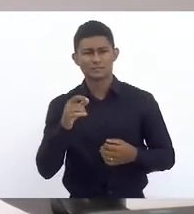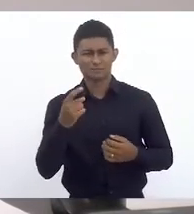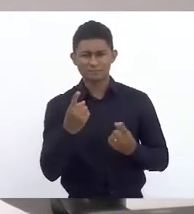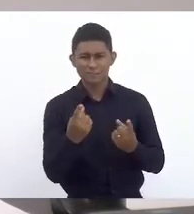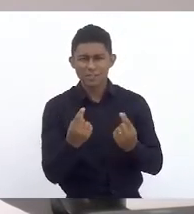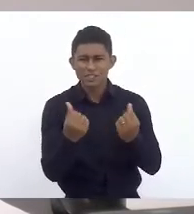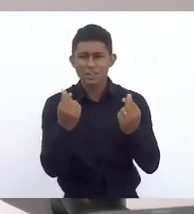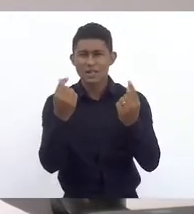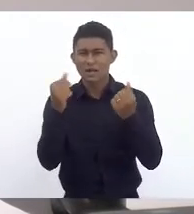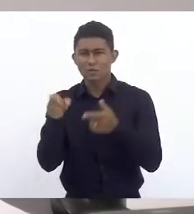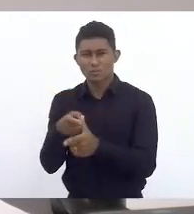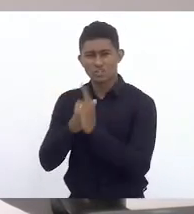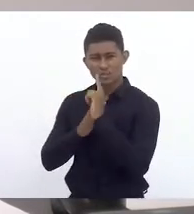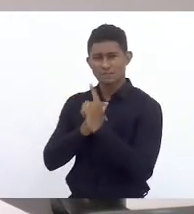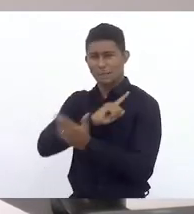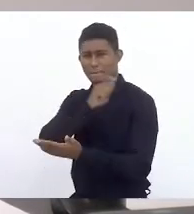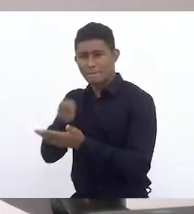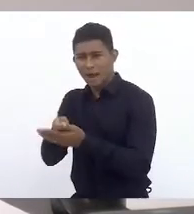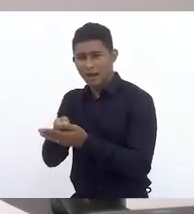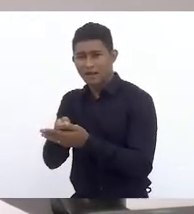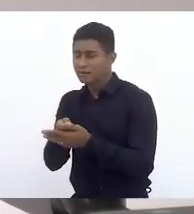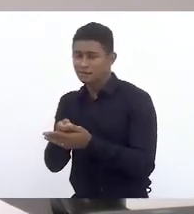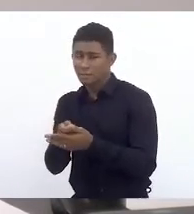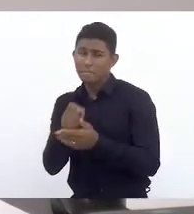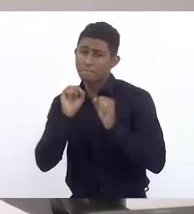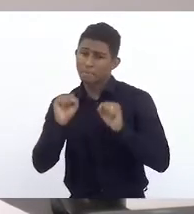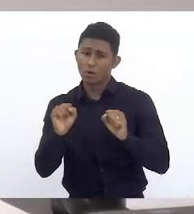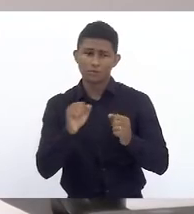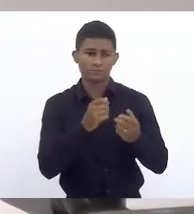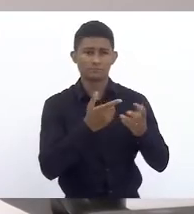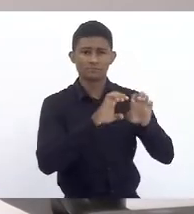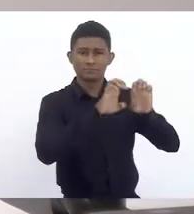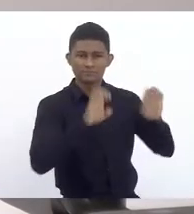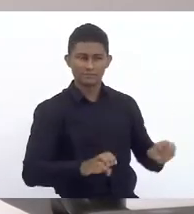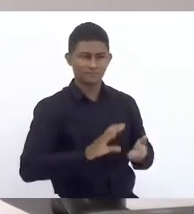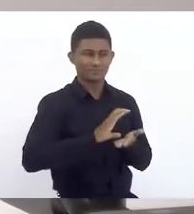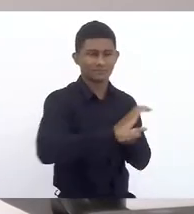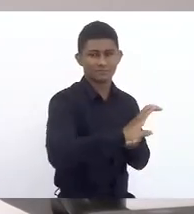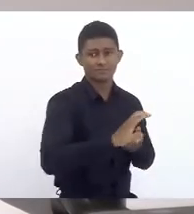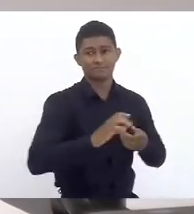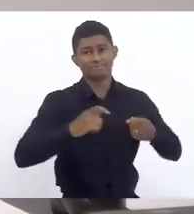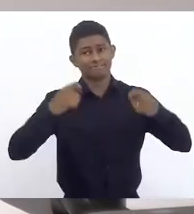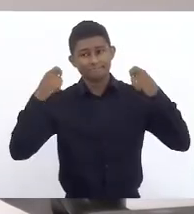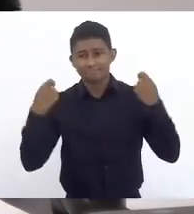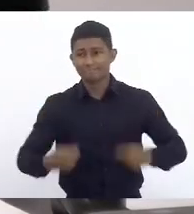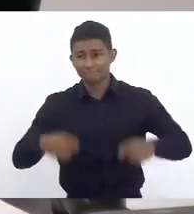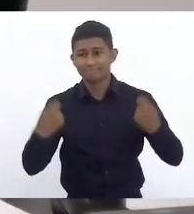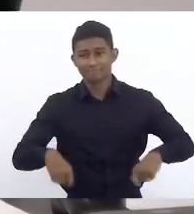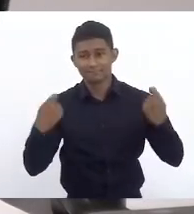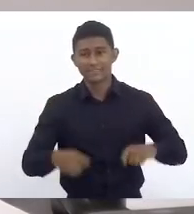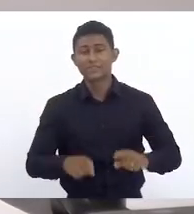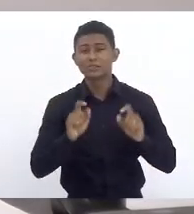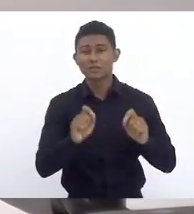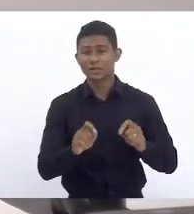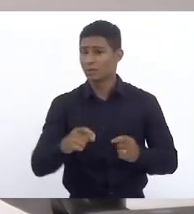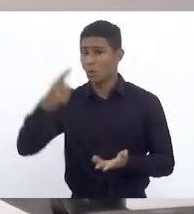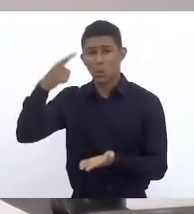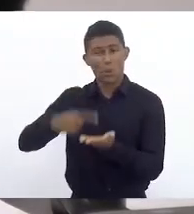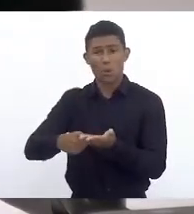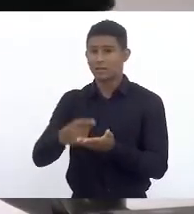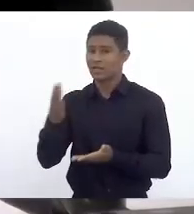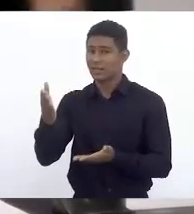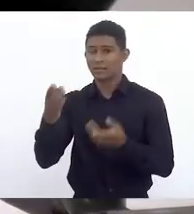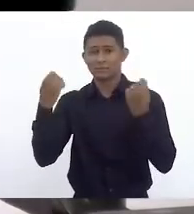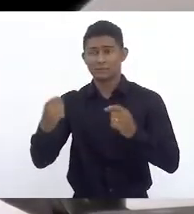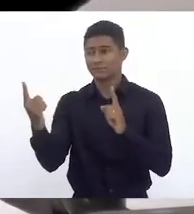você investir... Deixa aqui. Sim. Só que tem que ter que combinar com o diabo. O diabo está sentado lá no tesouro. Né? Não, Por isso